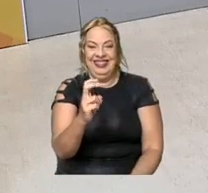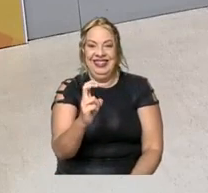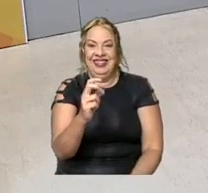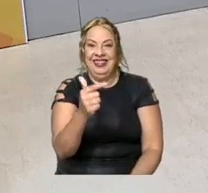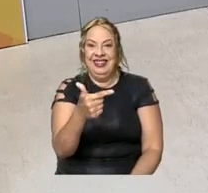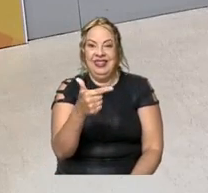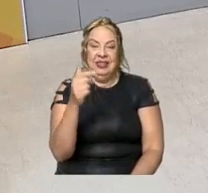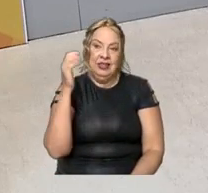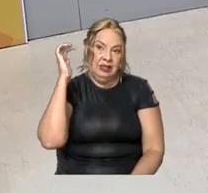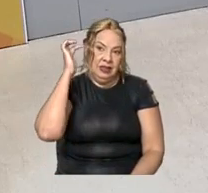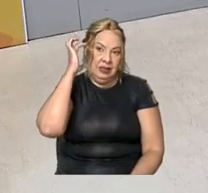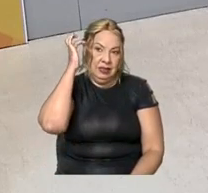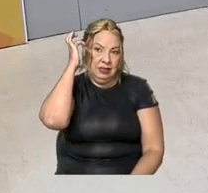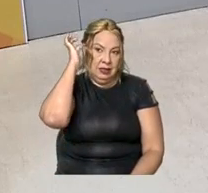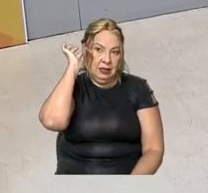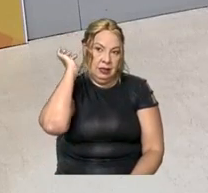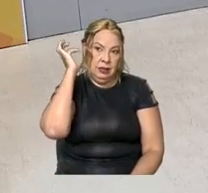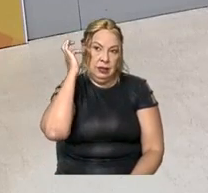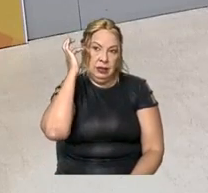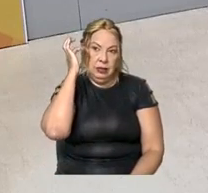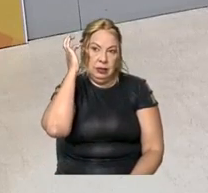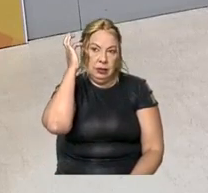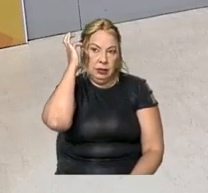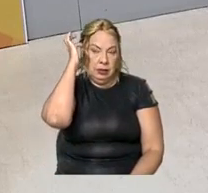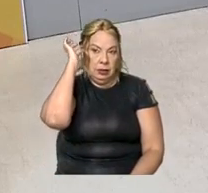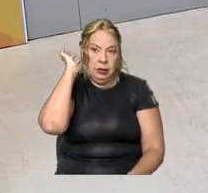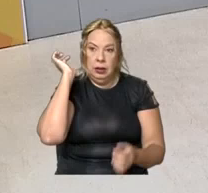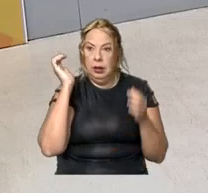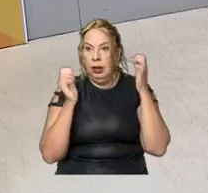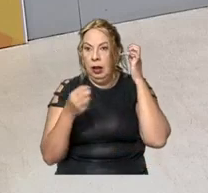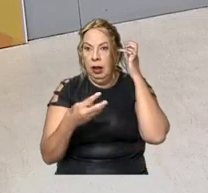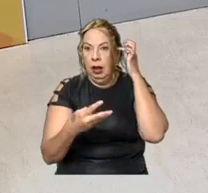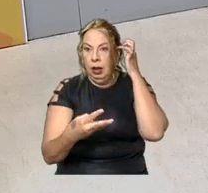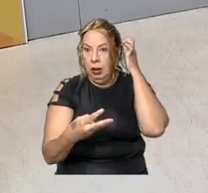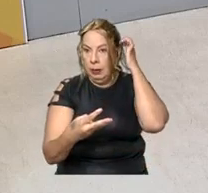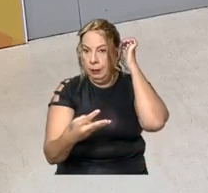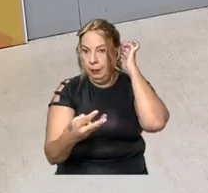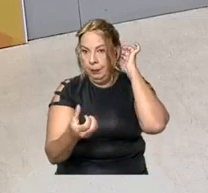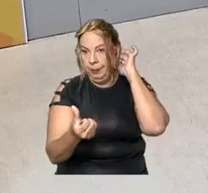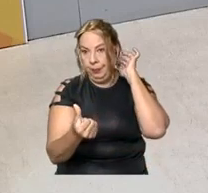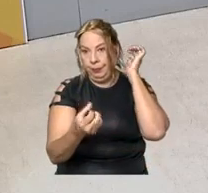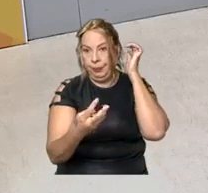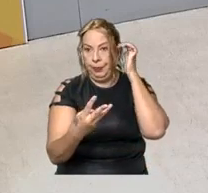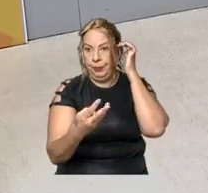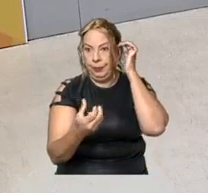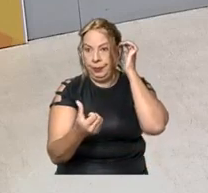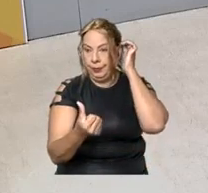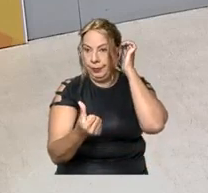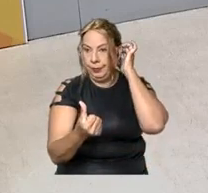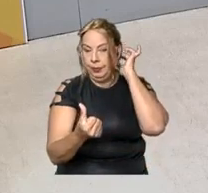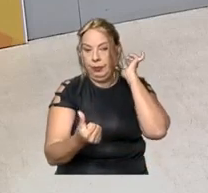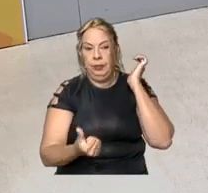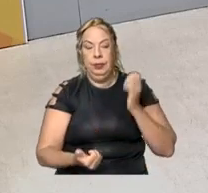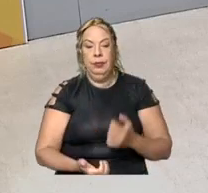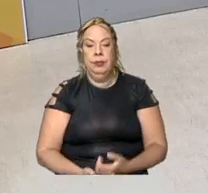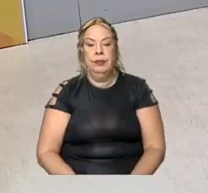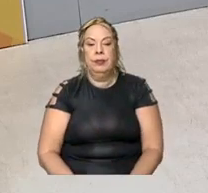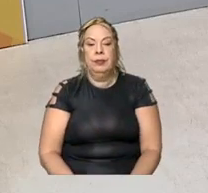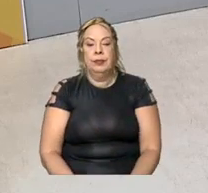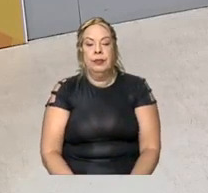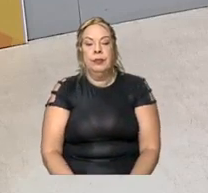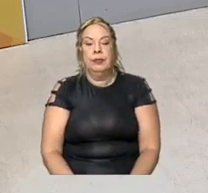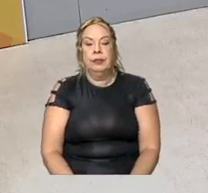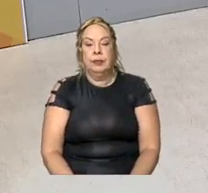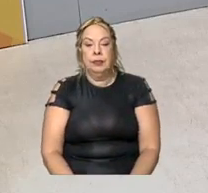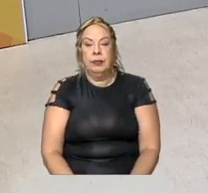52 sorteado e sorteado também o 36, 36, 36. Vem comigo